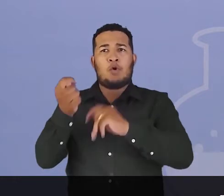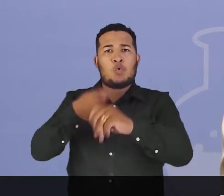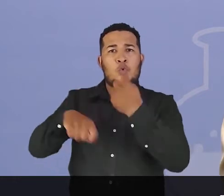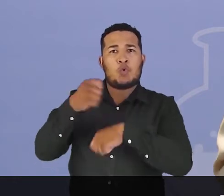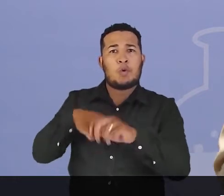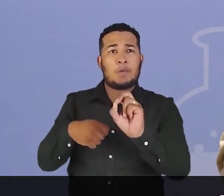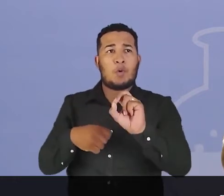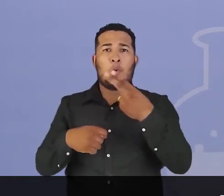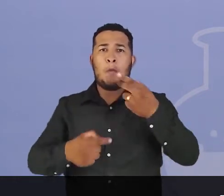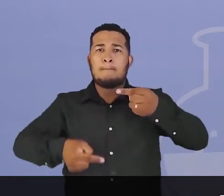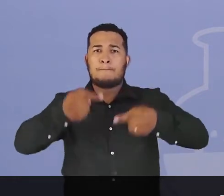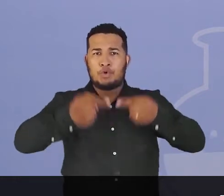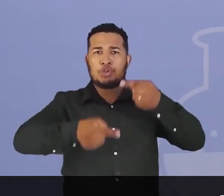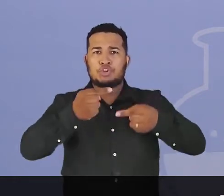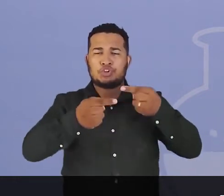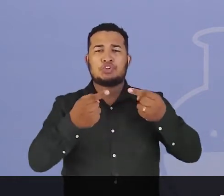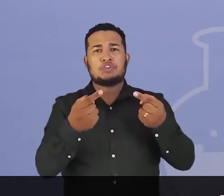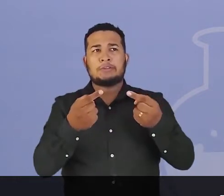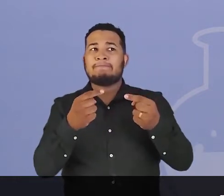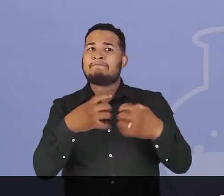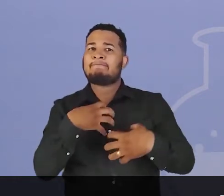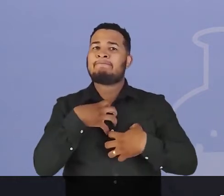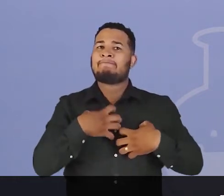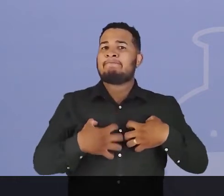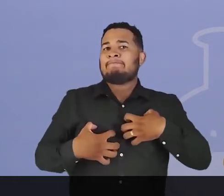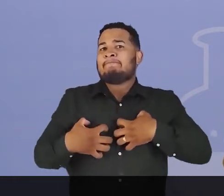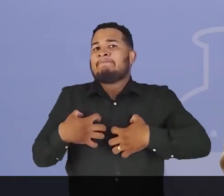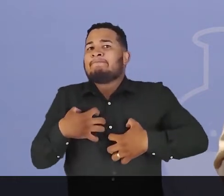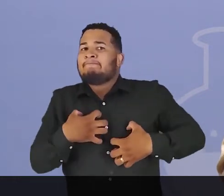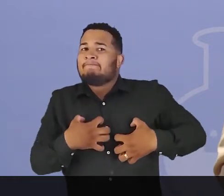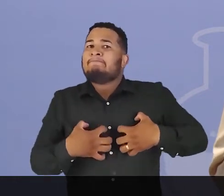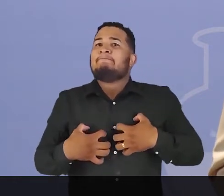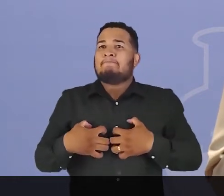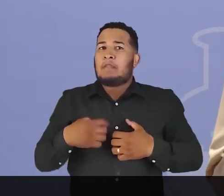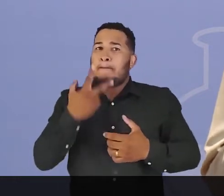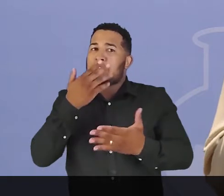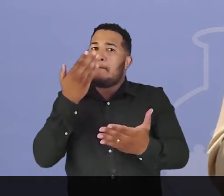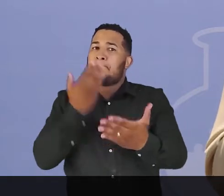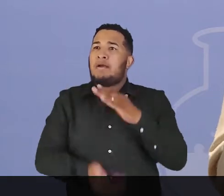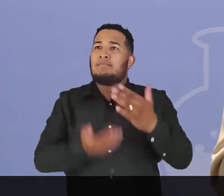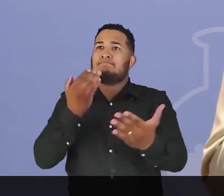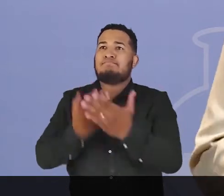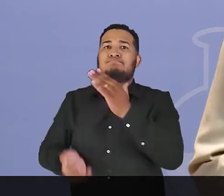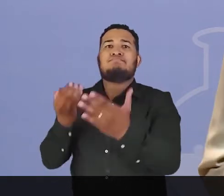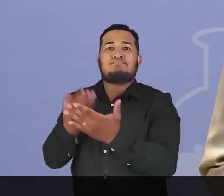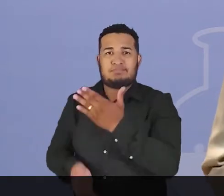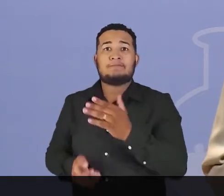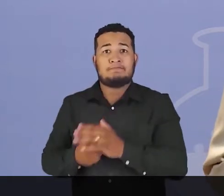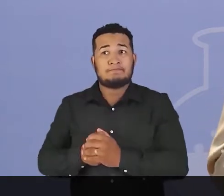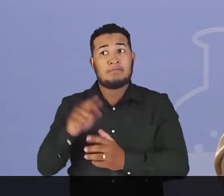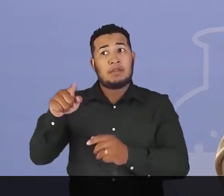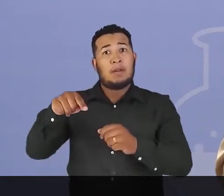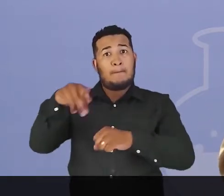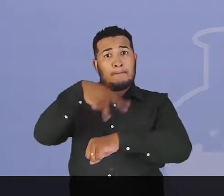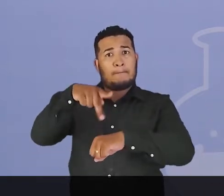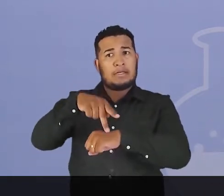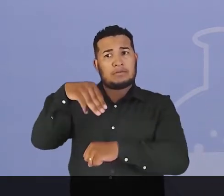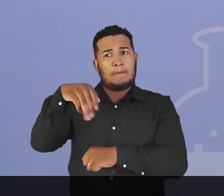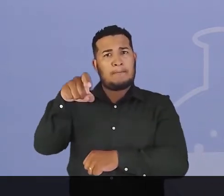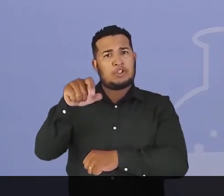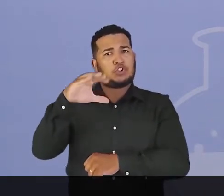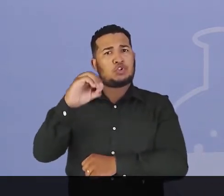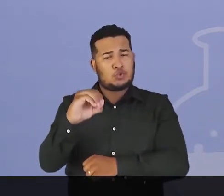aspecto econômico, seja no aspecto político, ele já começa também a perder capital. O México